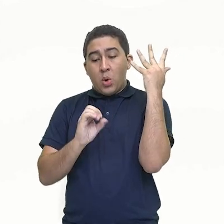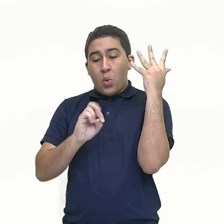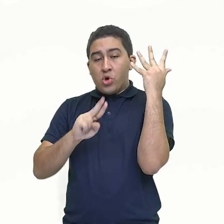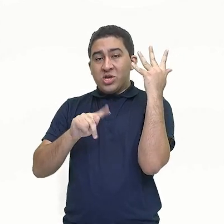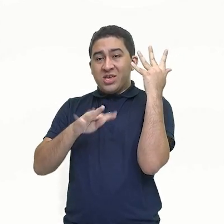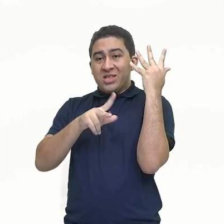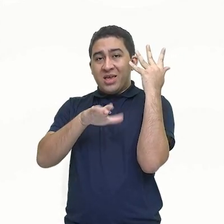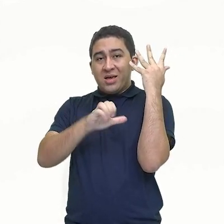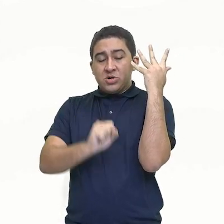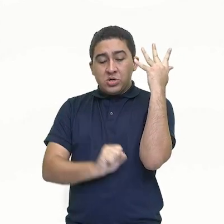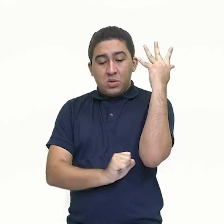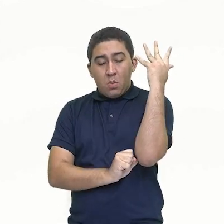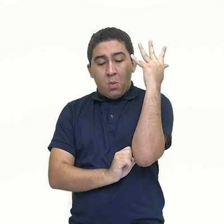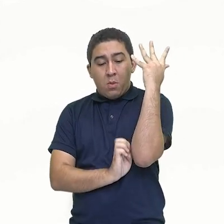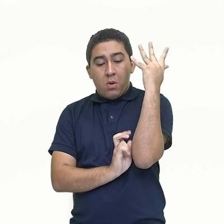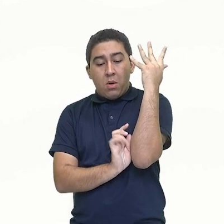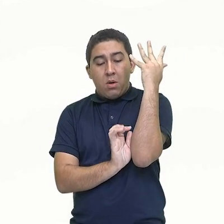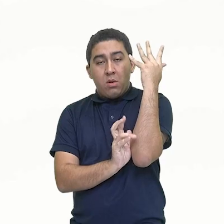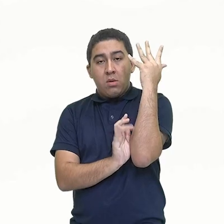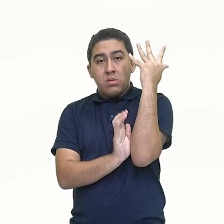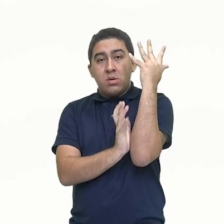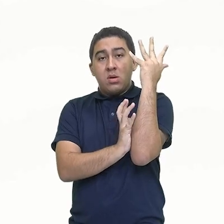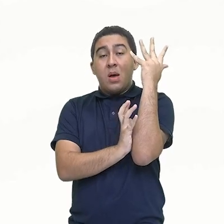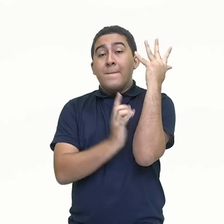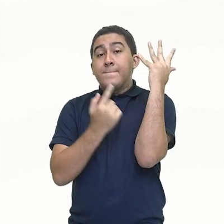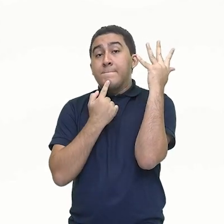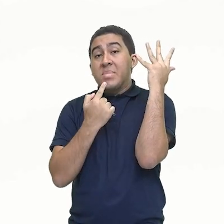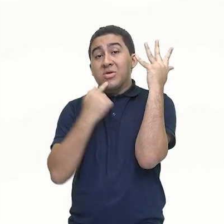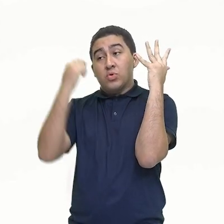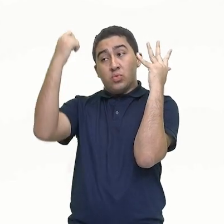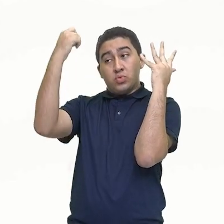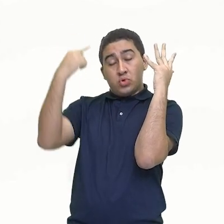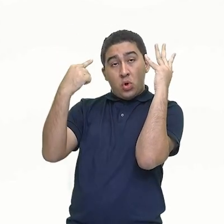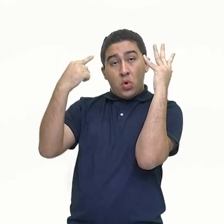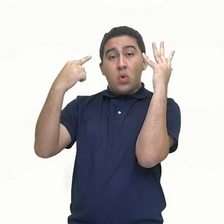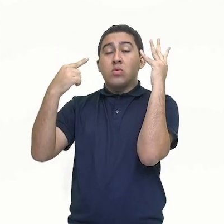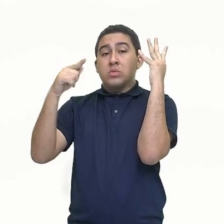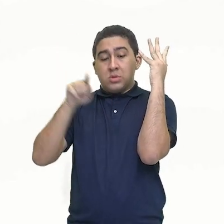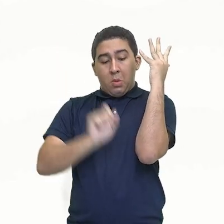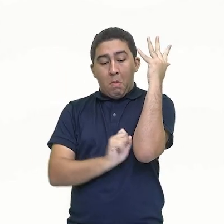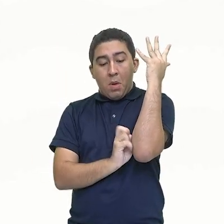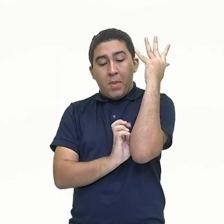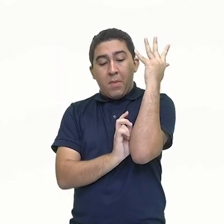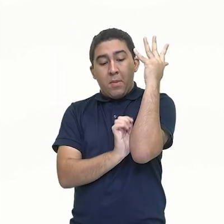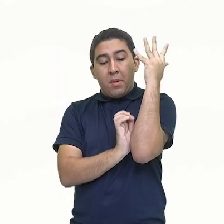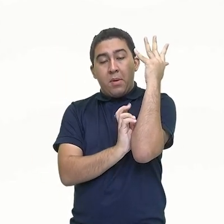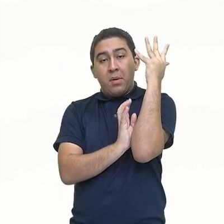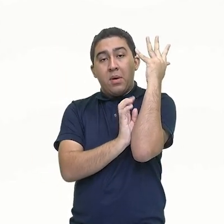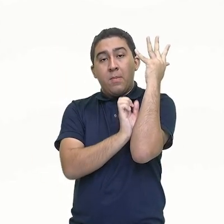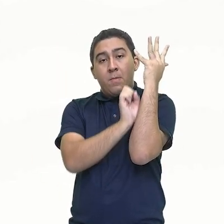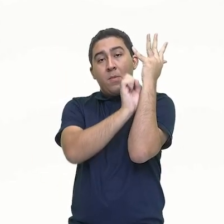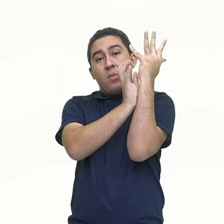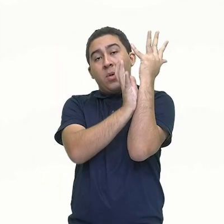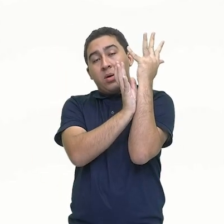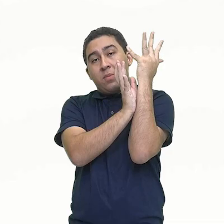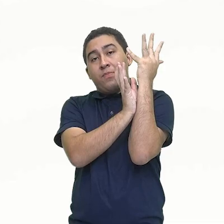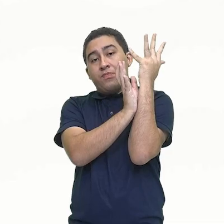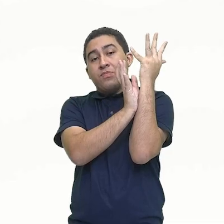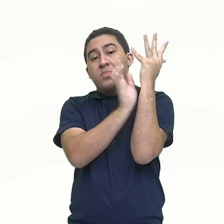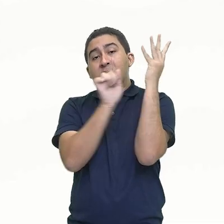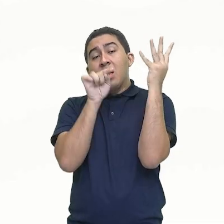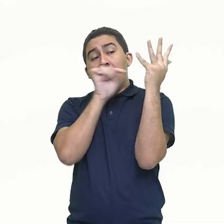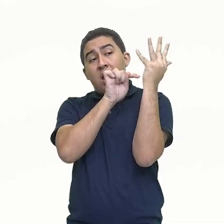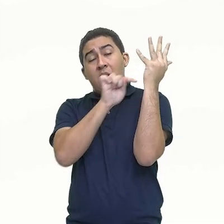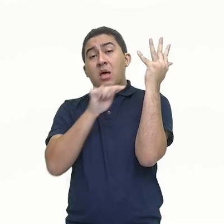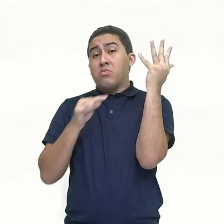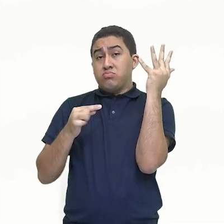elas estão próximo da iluminação, da luz solar ali no topo das árvores, e para as